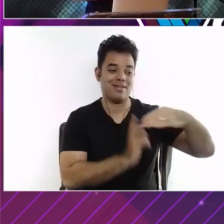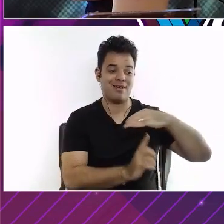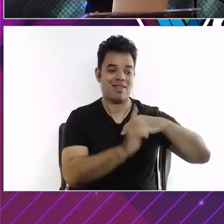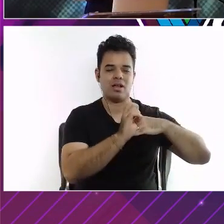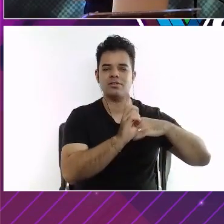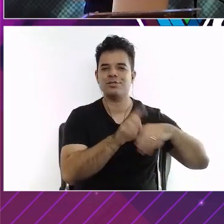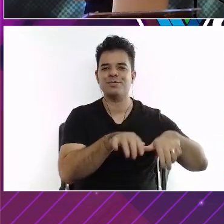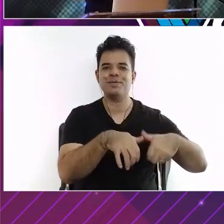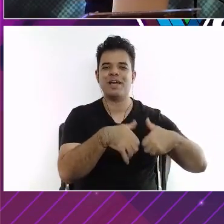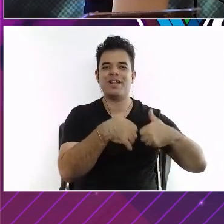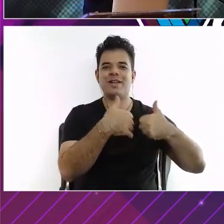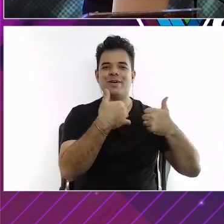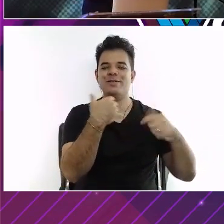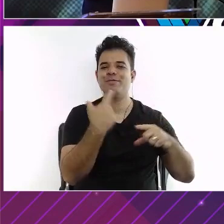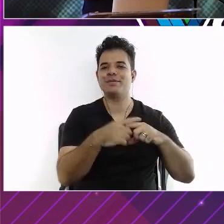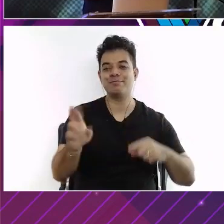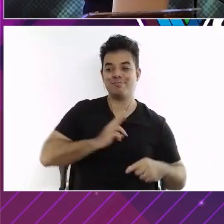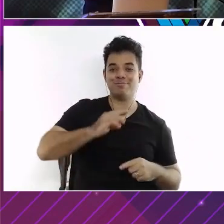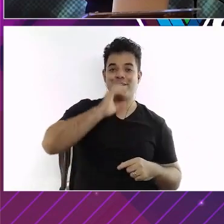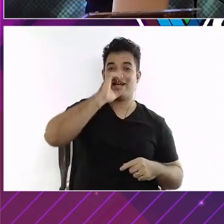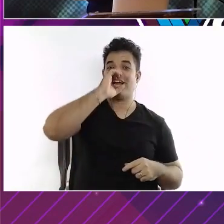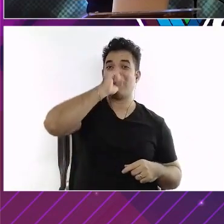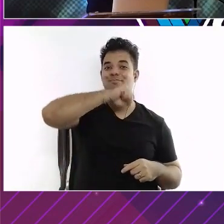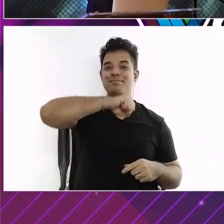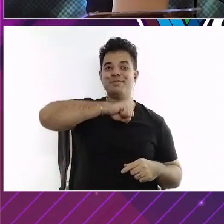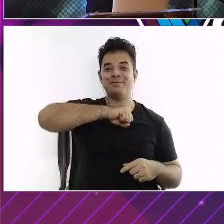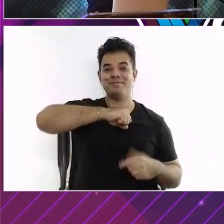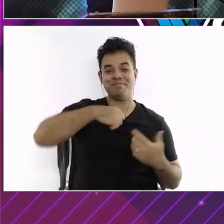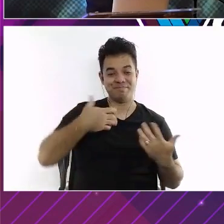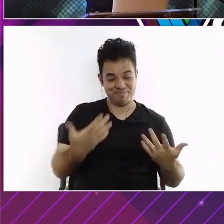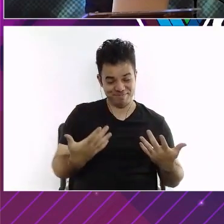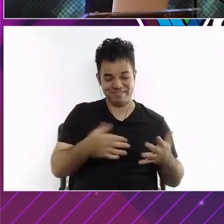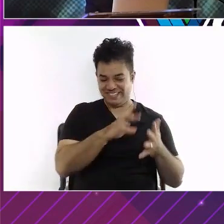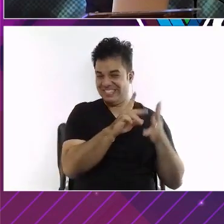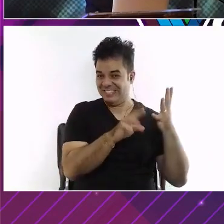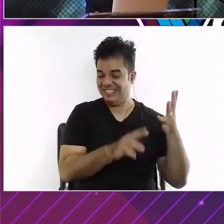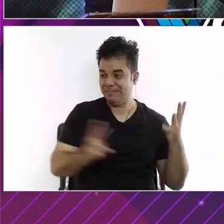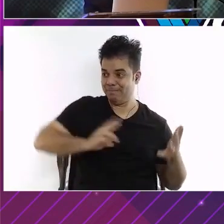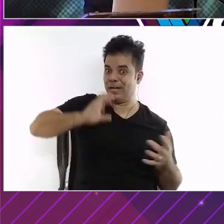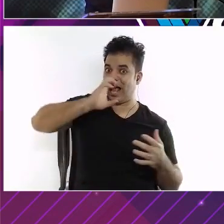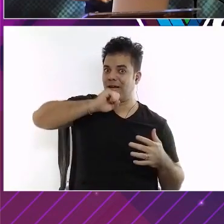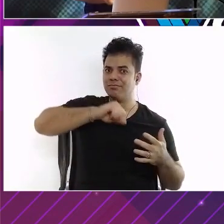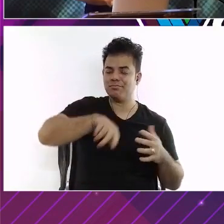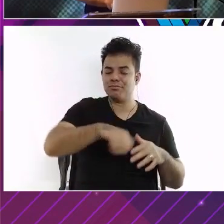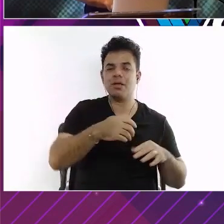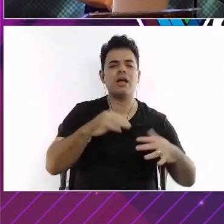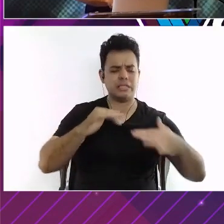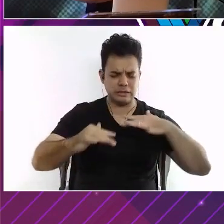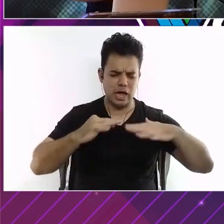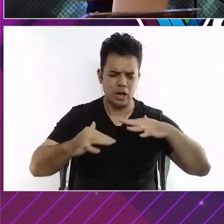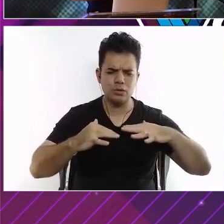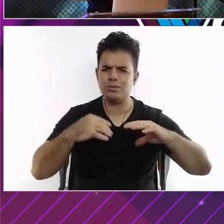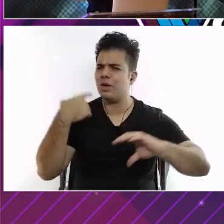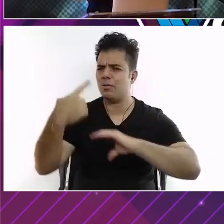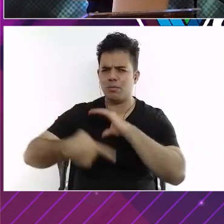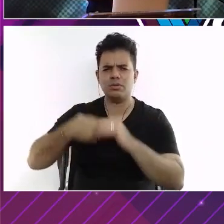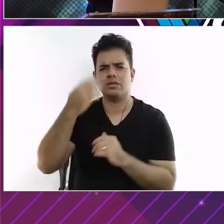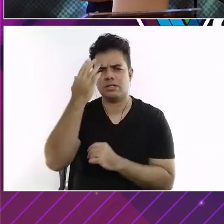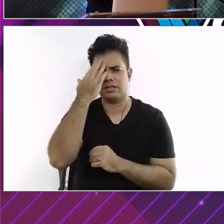tem ciclos de desenvolvimento mais rápidos. Se você perguntar para qualquer pessoa o que é Agile, em qualquer lugar do mundo, ela vai lhe dizer